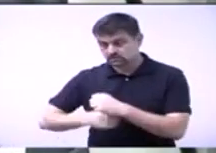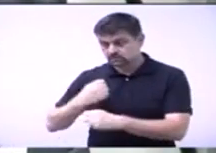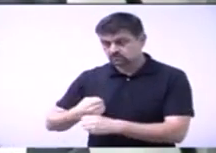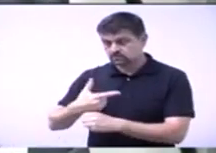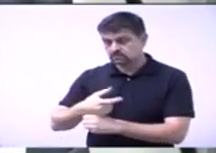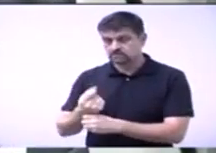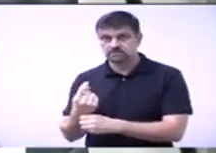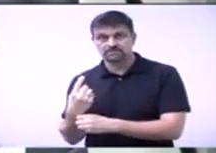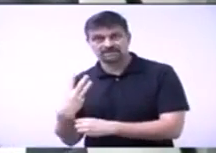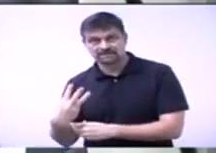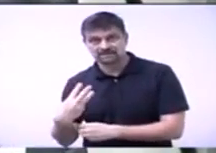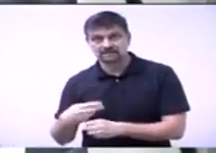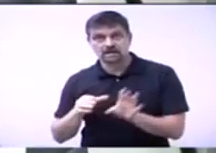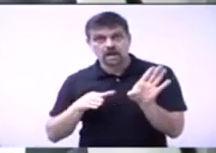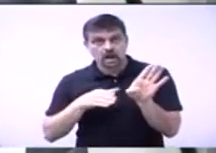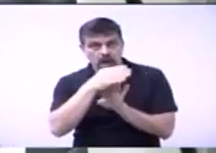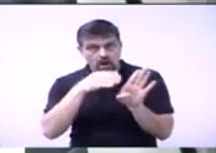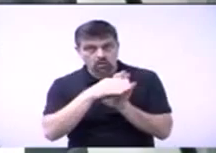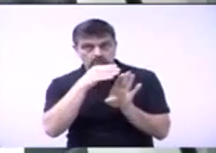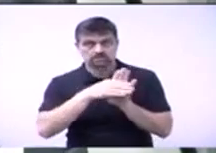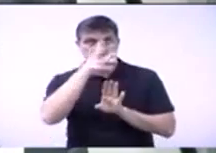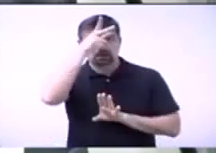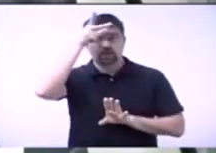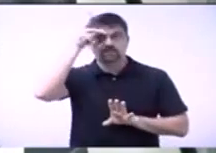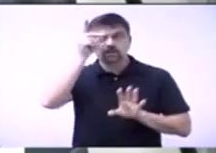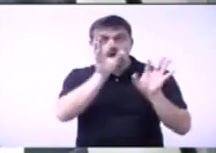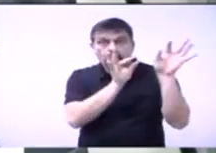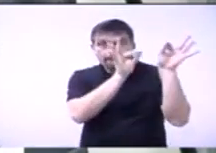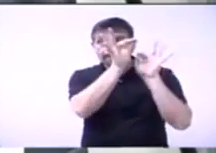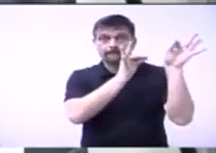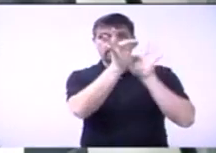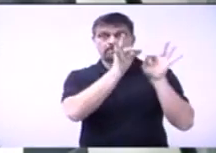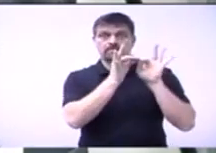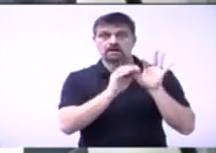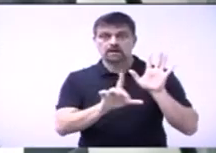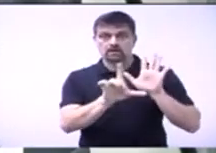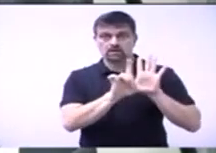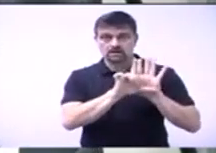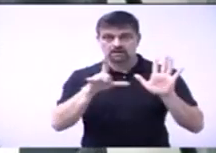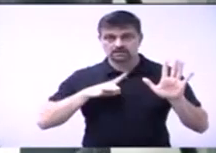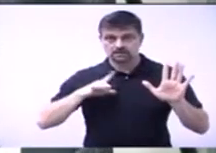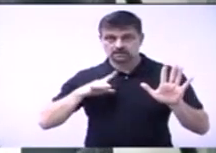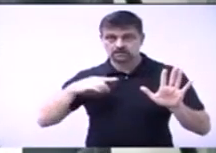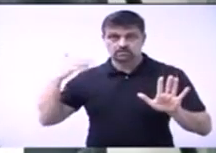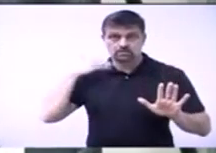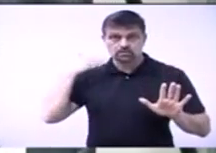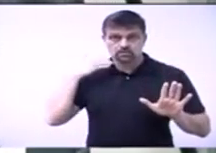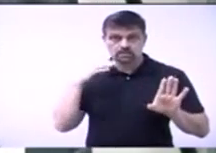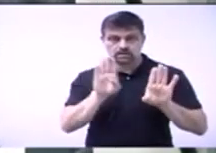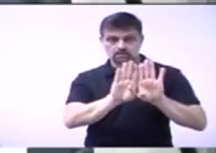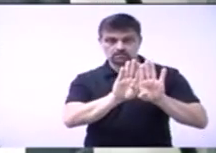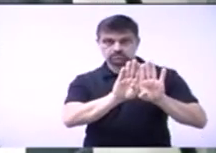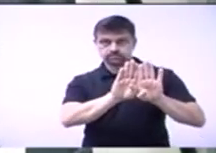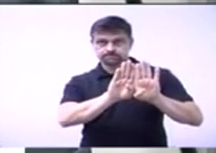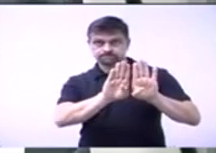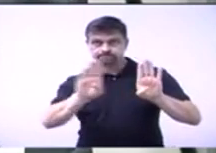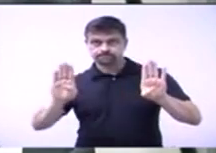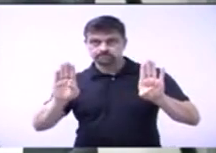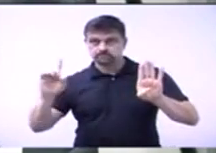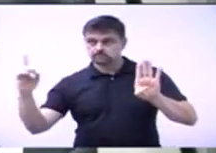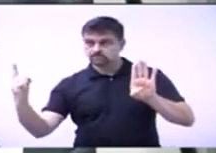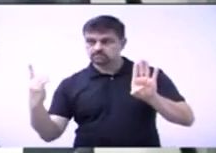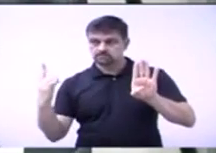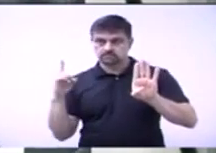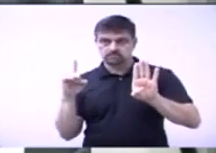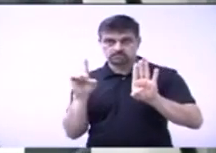714/2013. Sugere ao Executivo a elaboração de projeto de lei dispondo sobre a instalação de divisórias que possibilitem